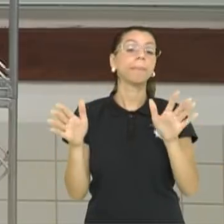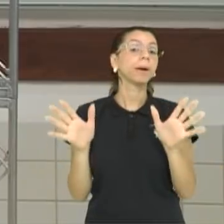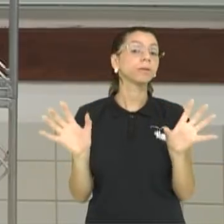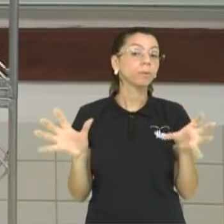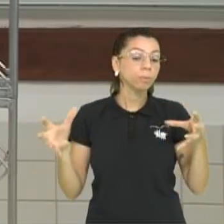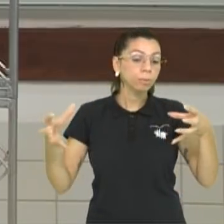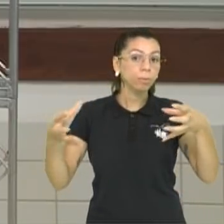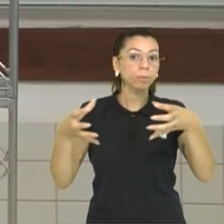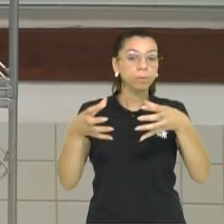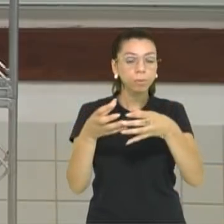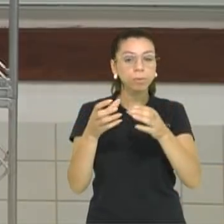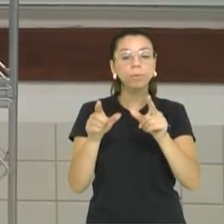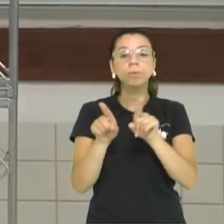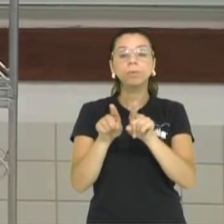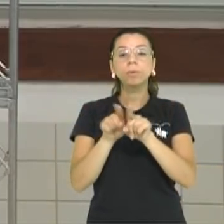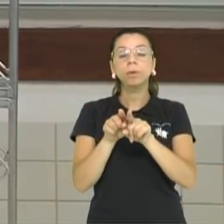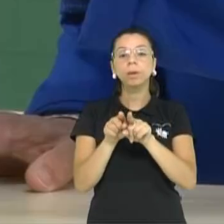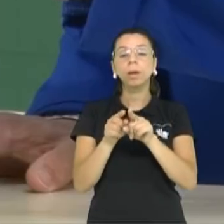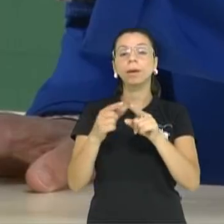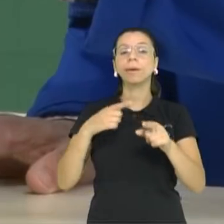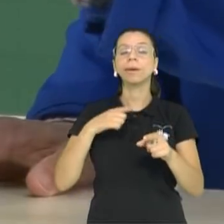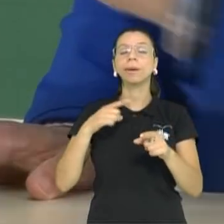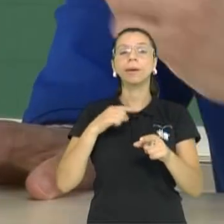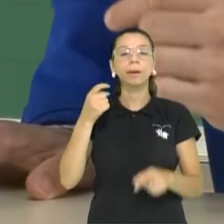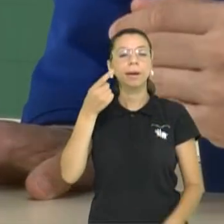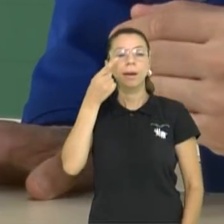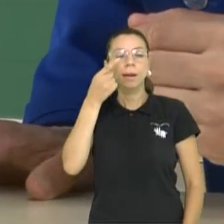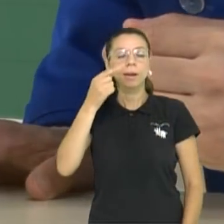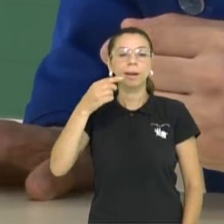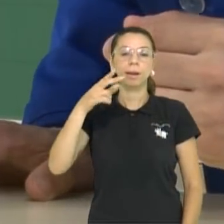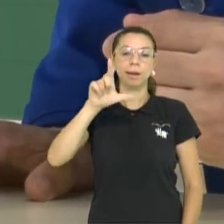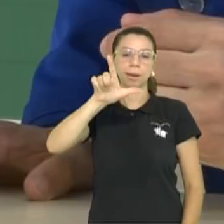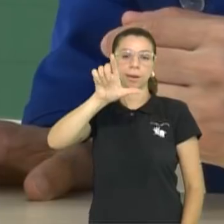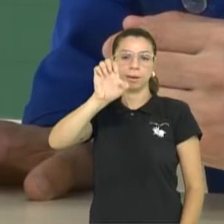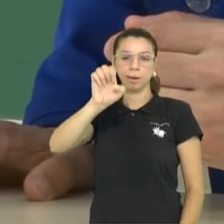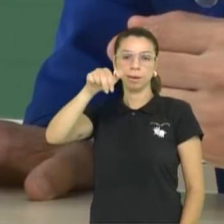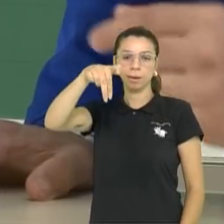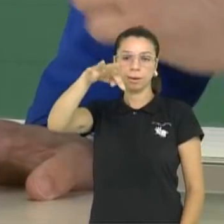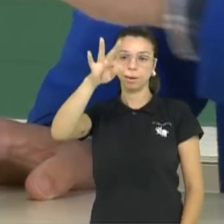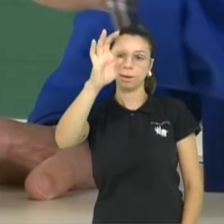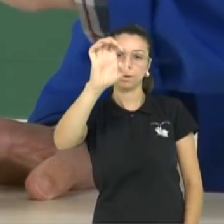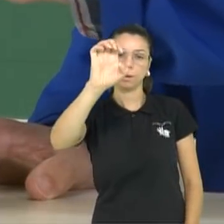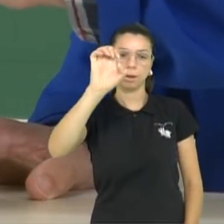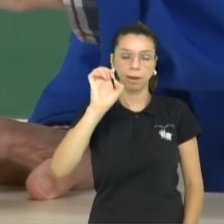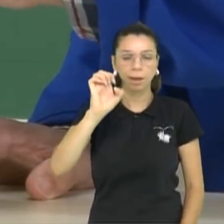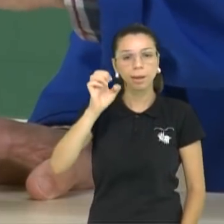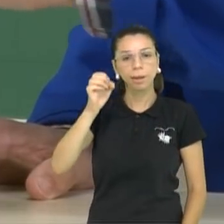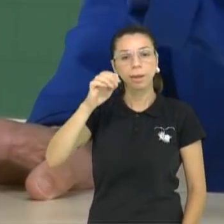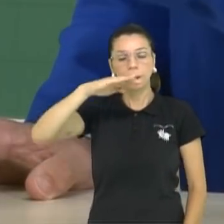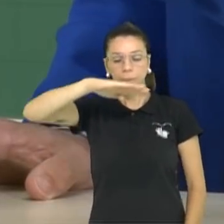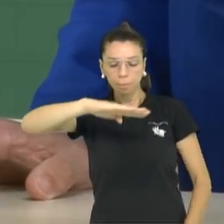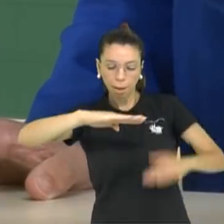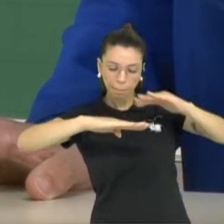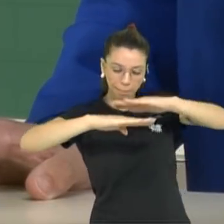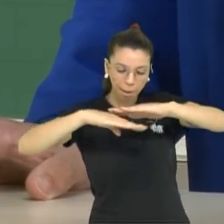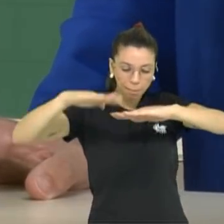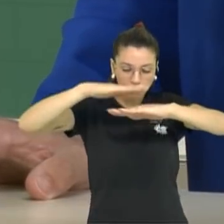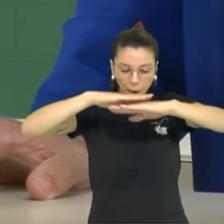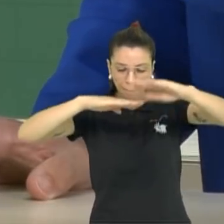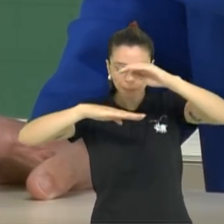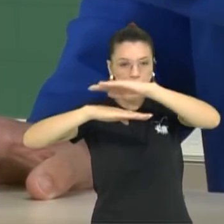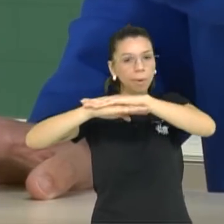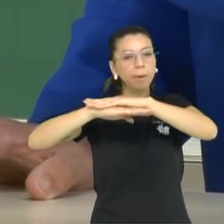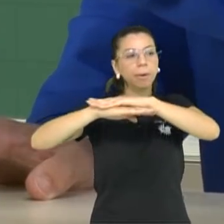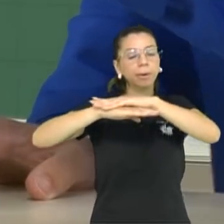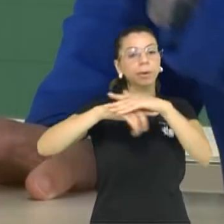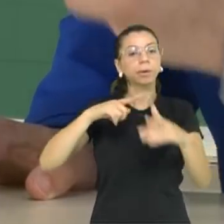conjunto de lentes, lembra? Objetiva, onde eu coloco o meu olhinho e, né?